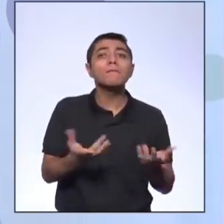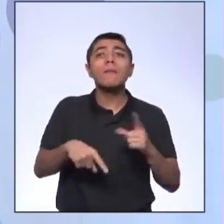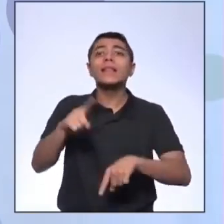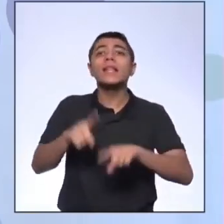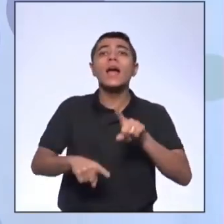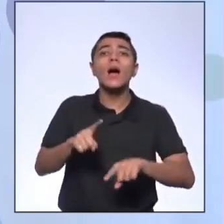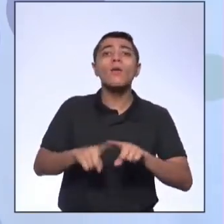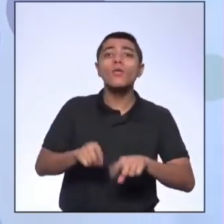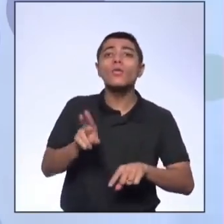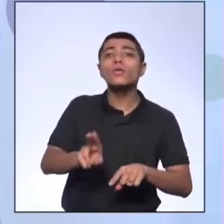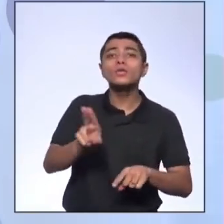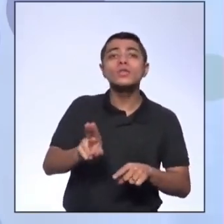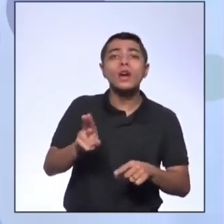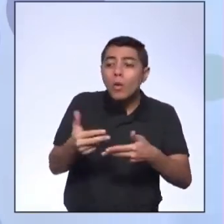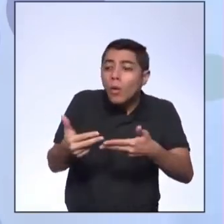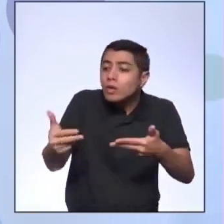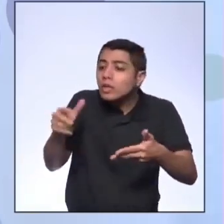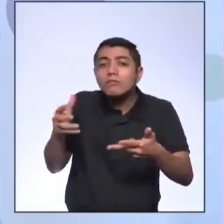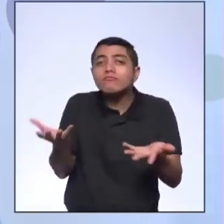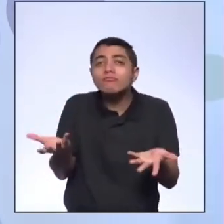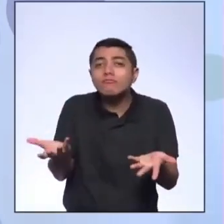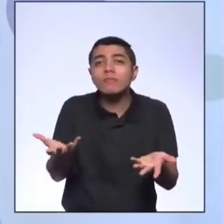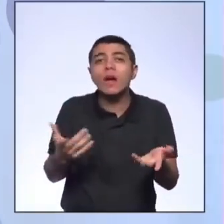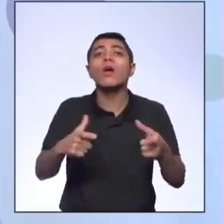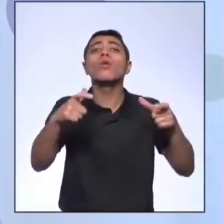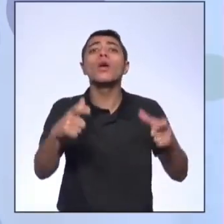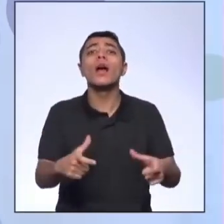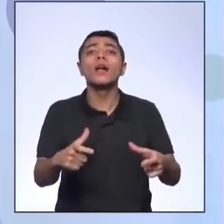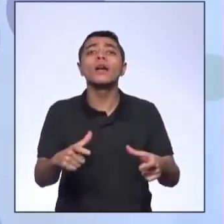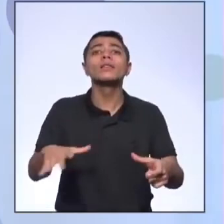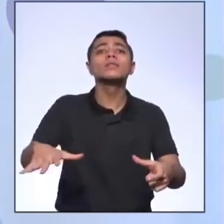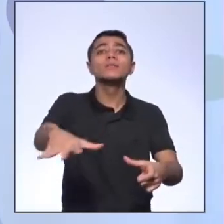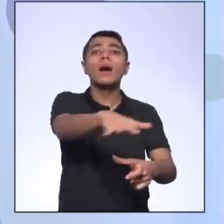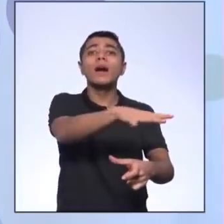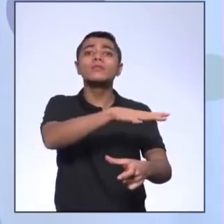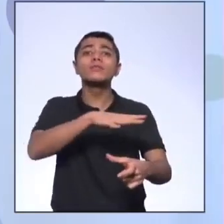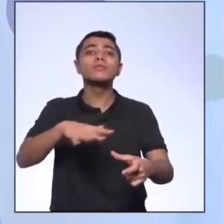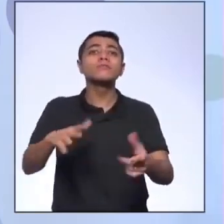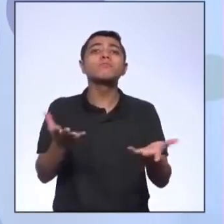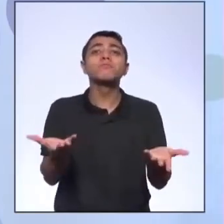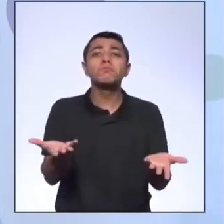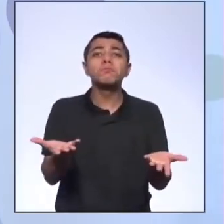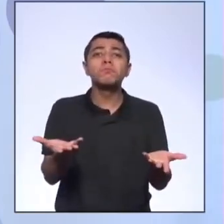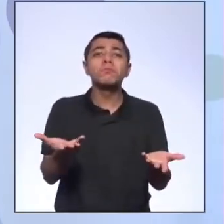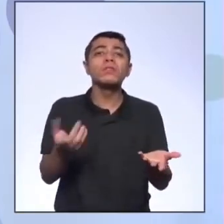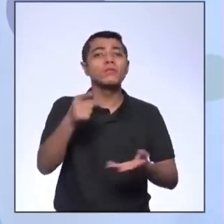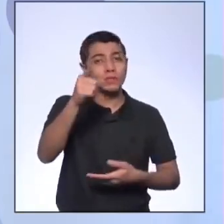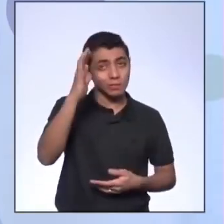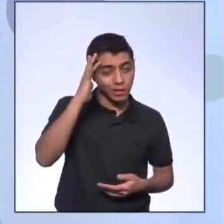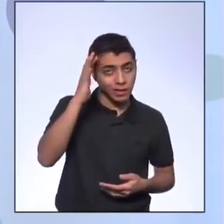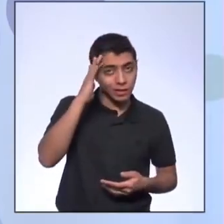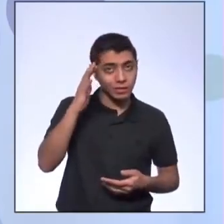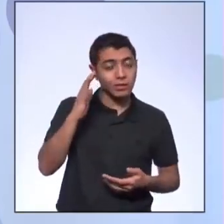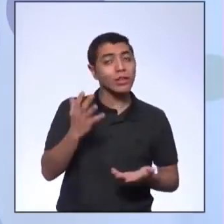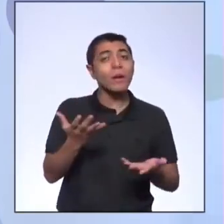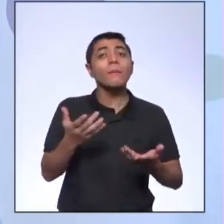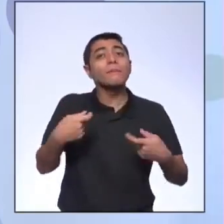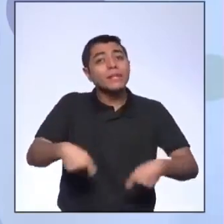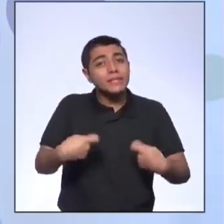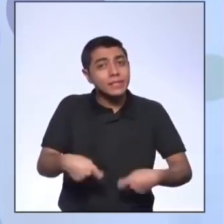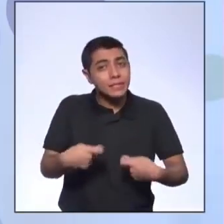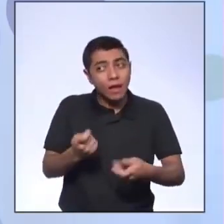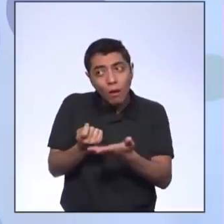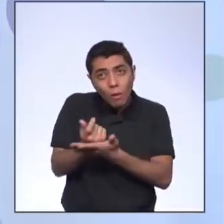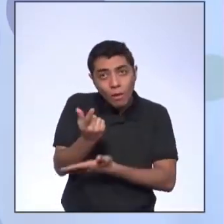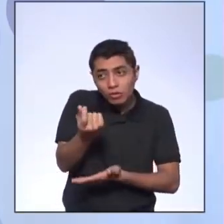o local físico, né, o espaço onde você irá desenvolver esse seu projeto, né, a verba, né, se você vai